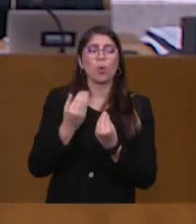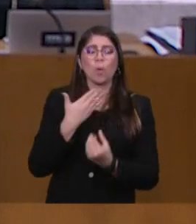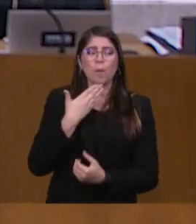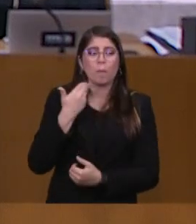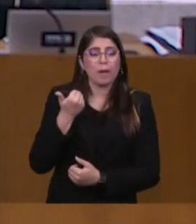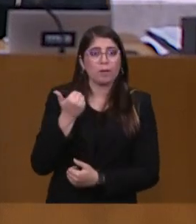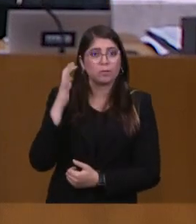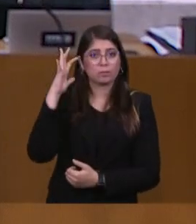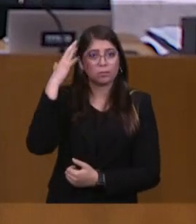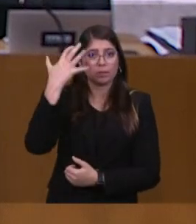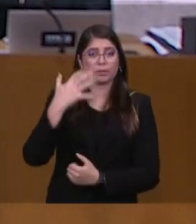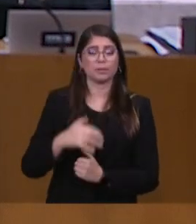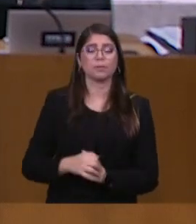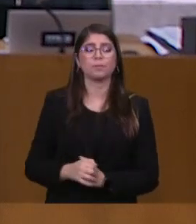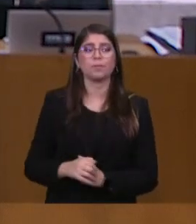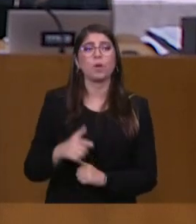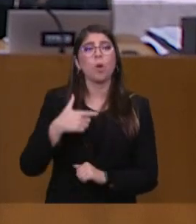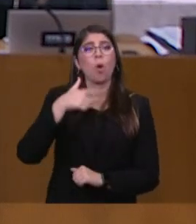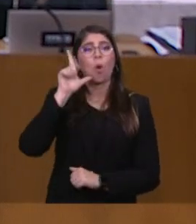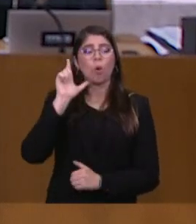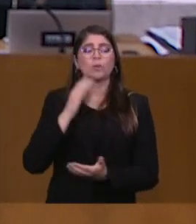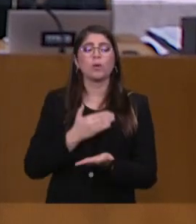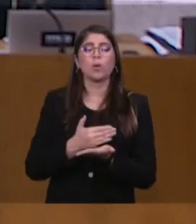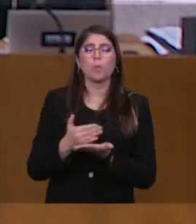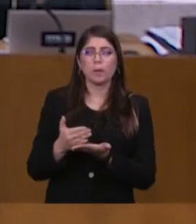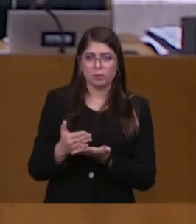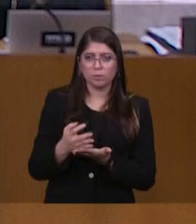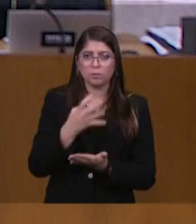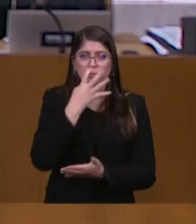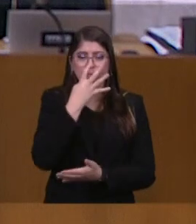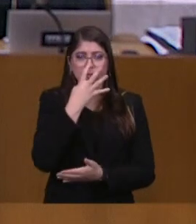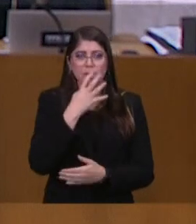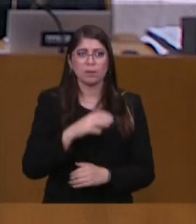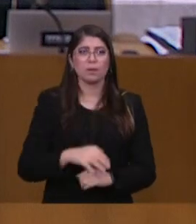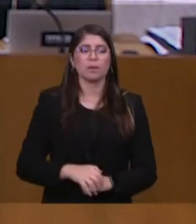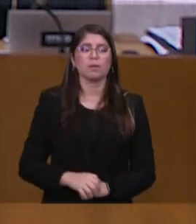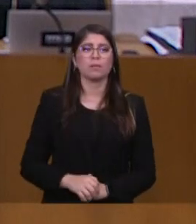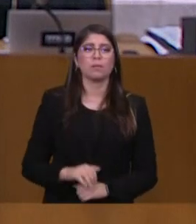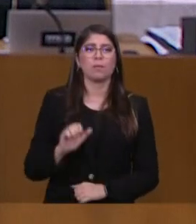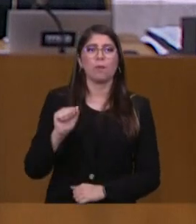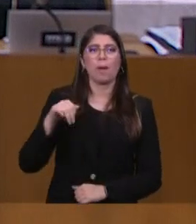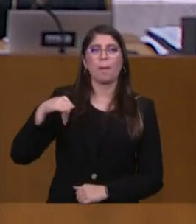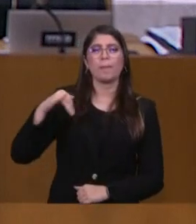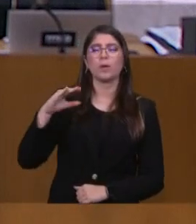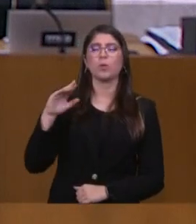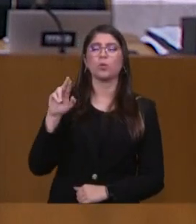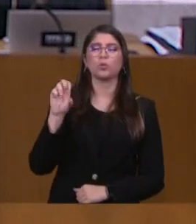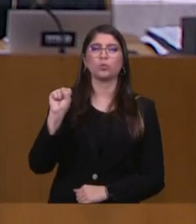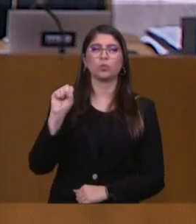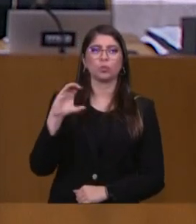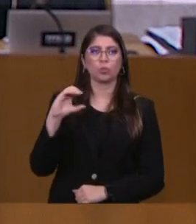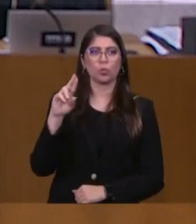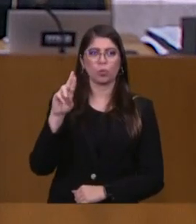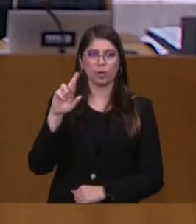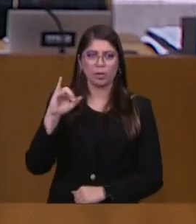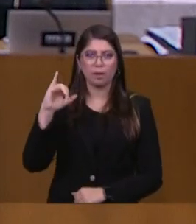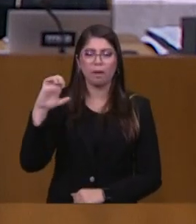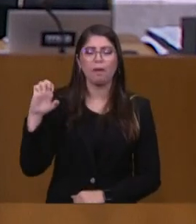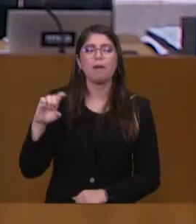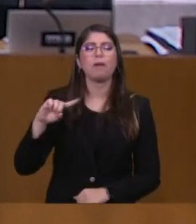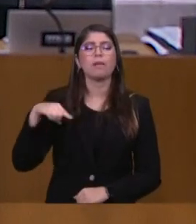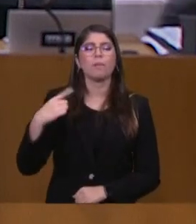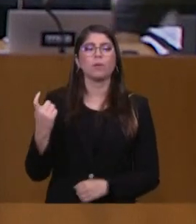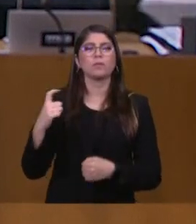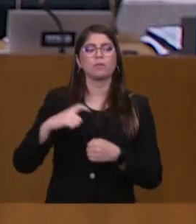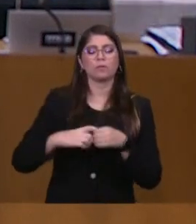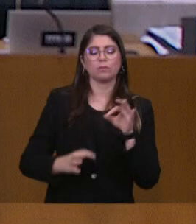ser dado. Nós ontem começamos a ouvir os Amit Kuri, cada um deles terá 5 minutos, e retomo o julgamento com a